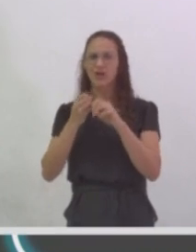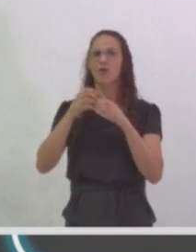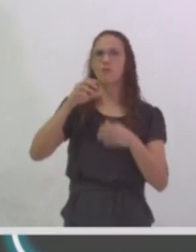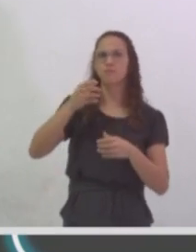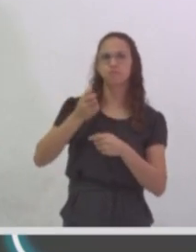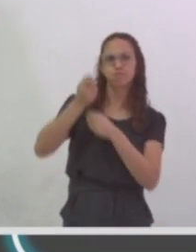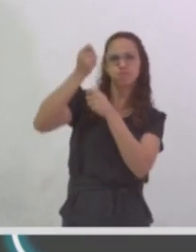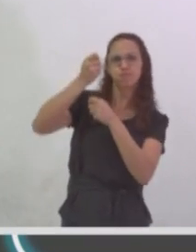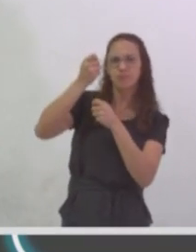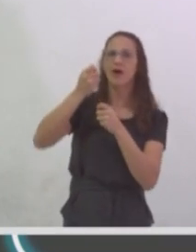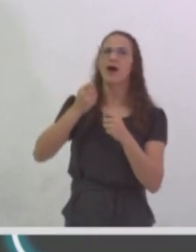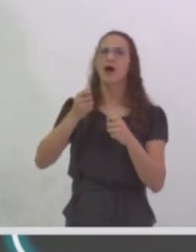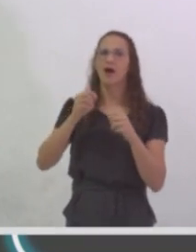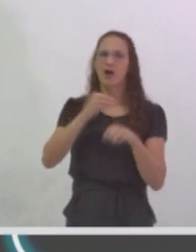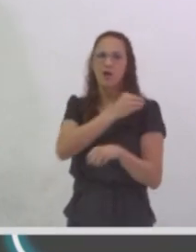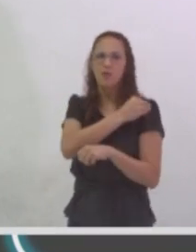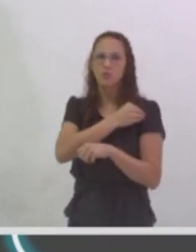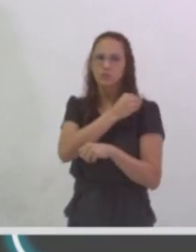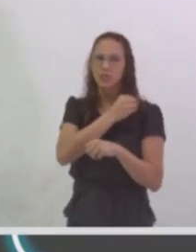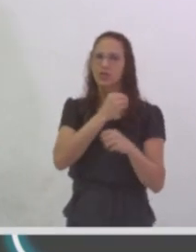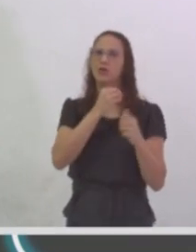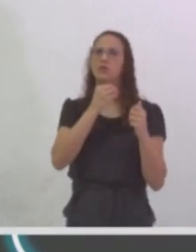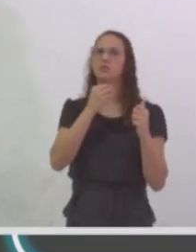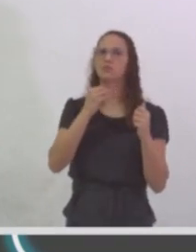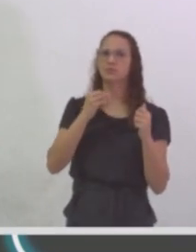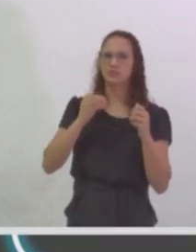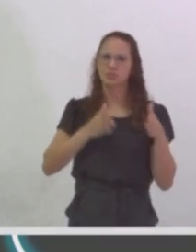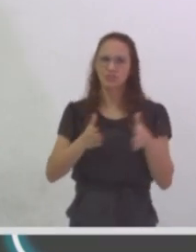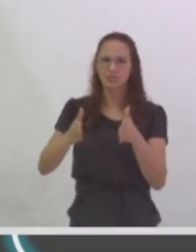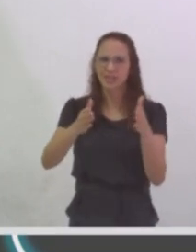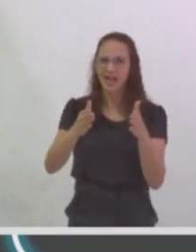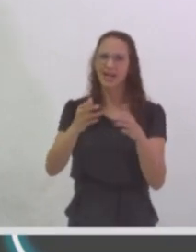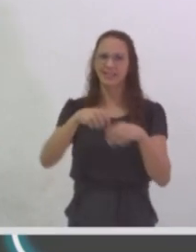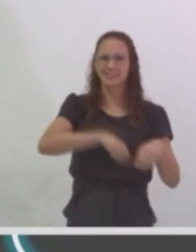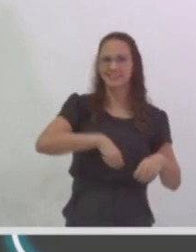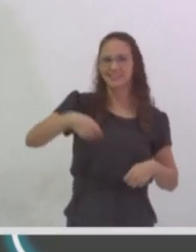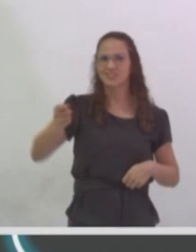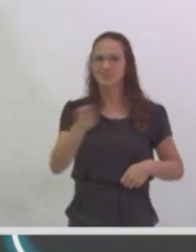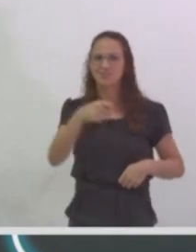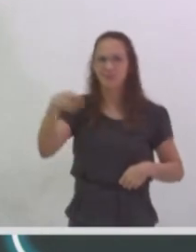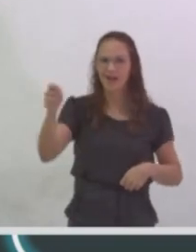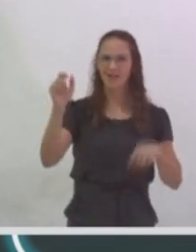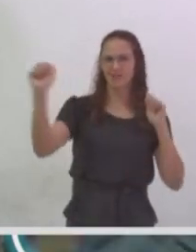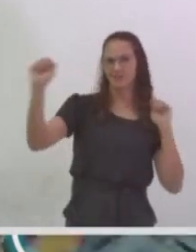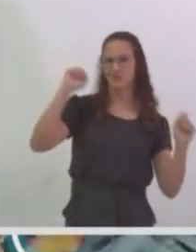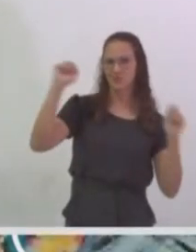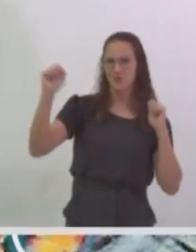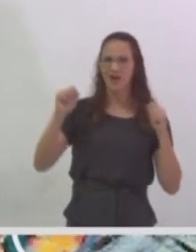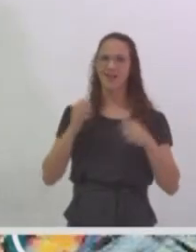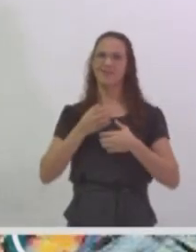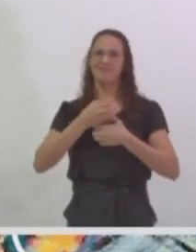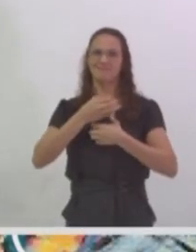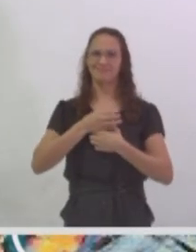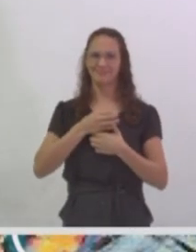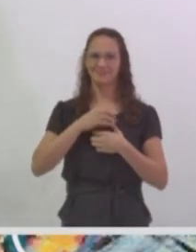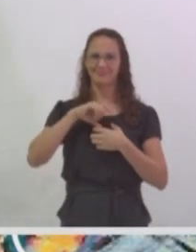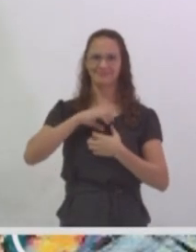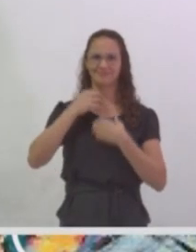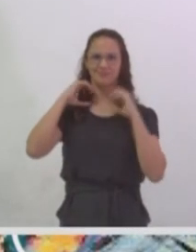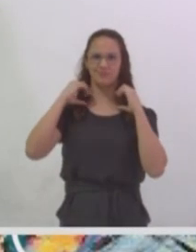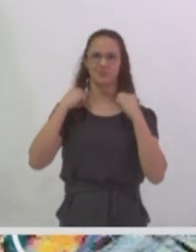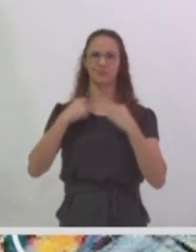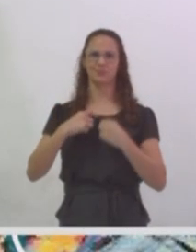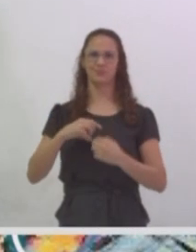estrada, espada, toalha e medalha. Continuando sua aventura, no terceiro